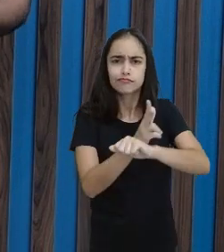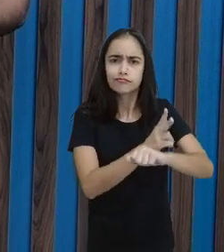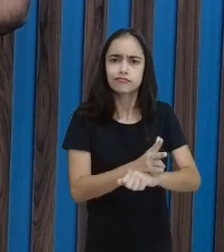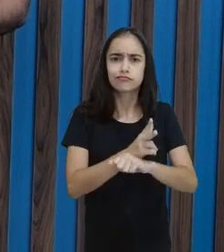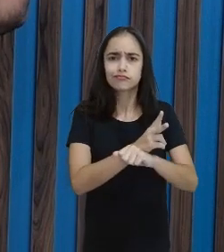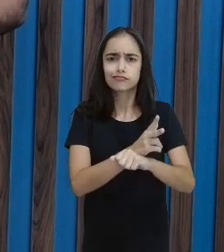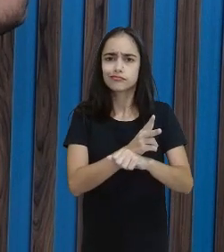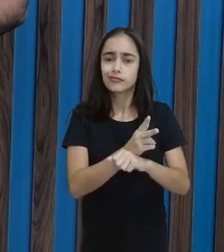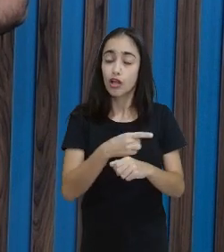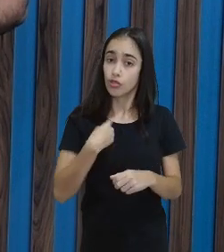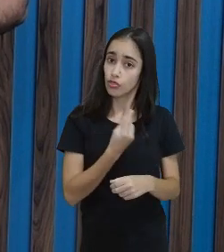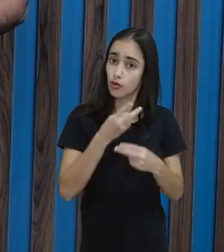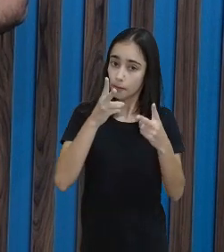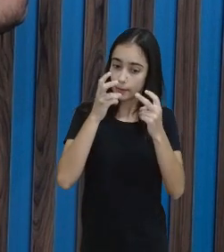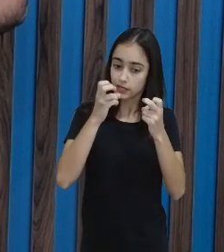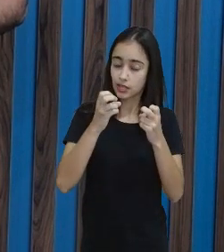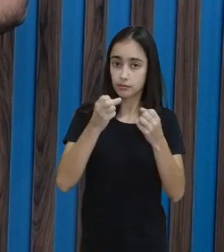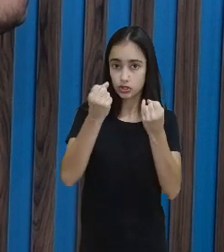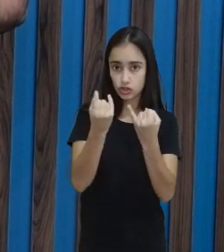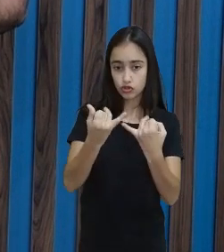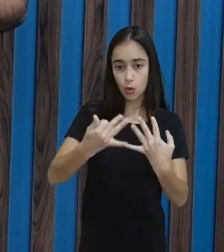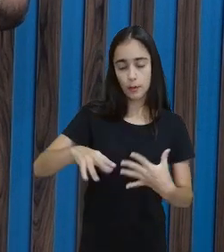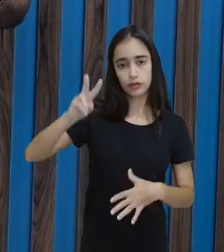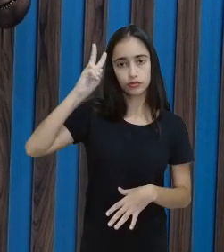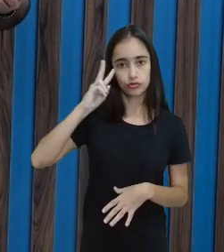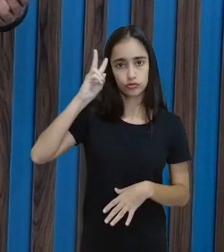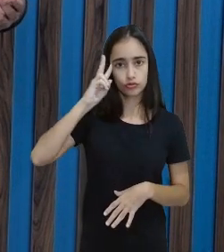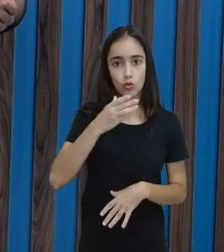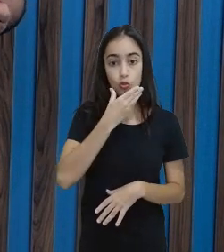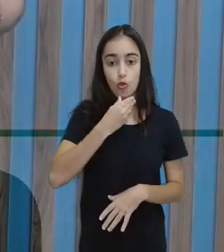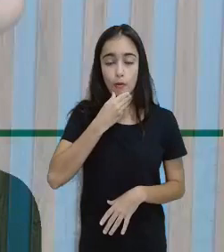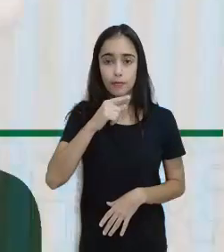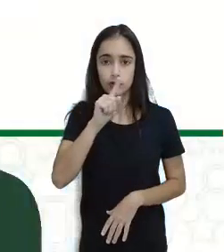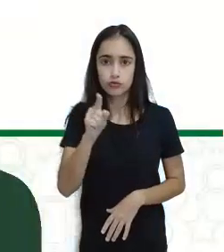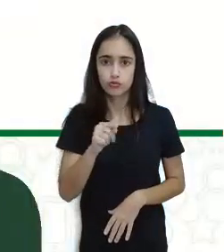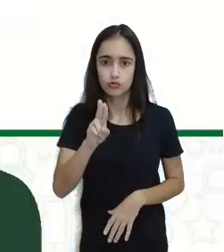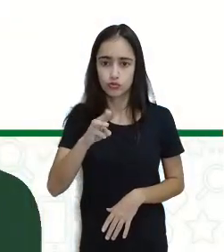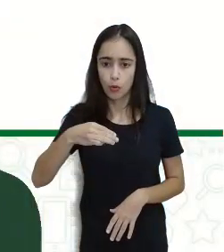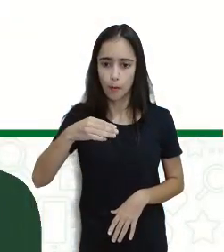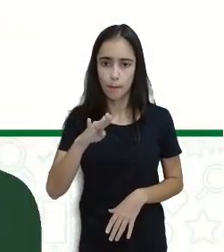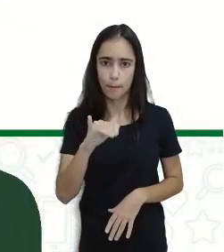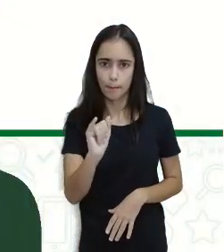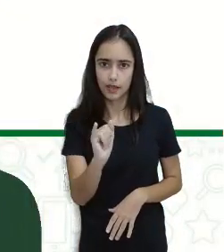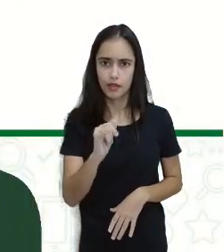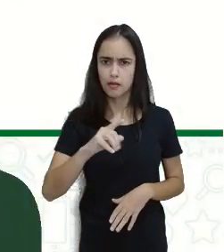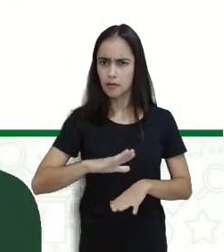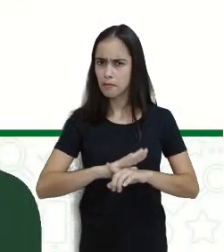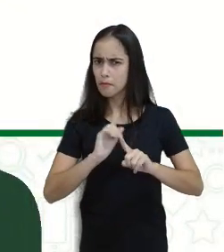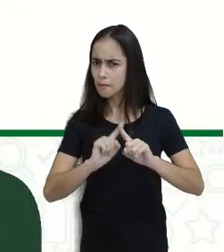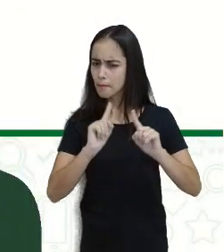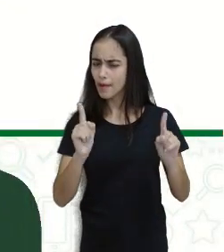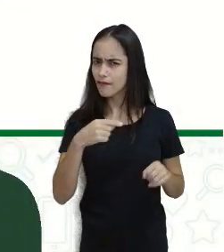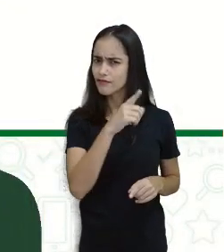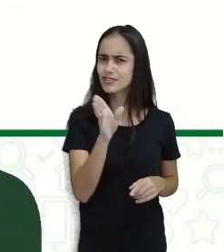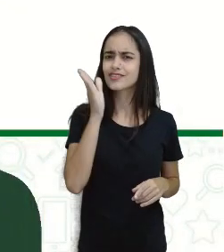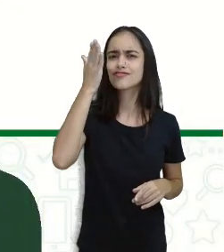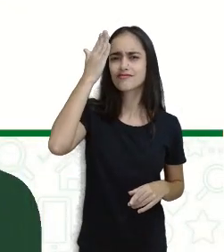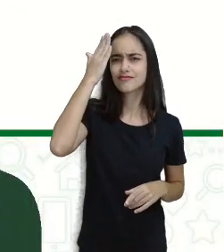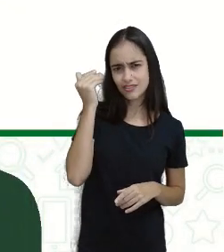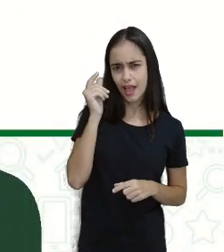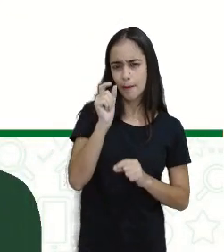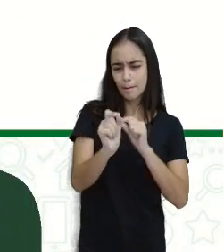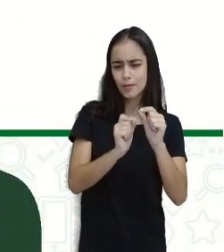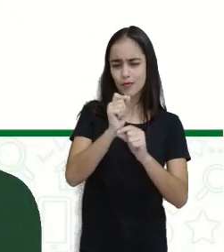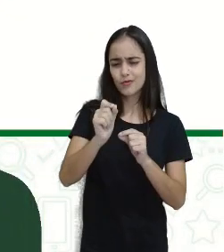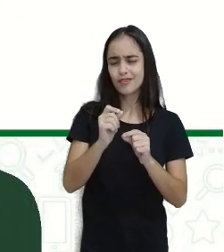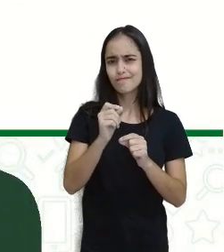de Zumbi dos Palmares. Então, mas vocês sabem quem foi Zumbi? Então, Zumbi, a gente